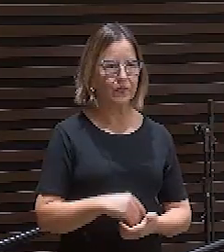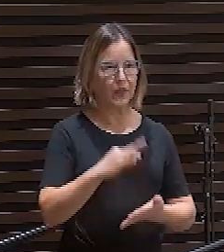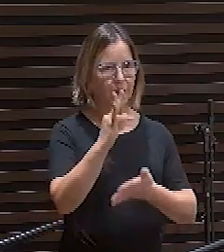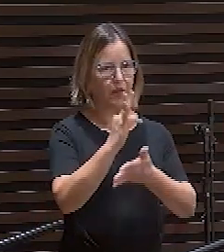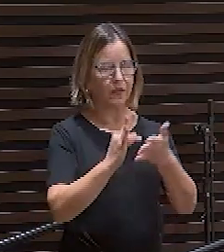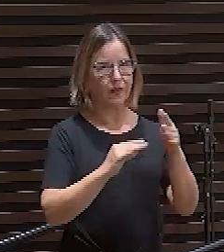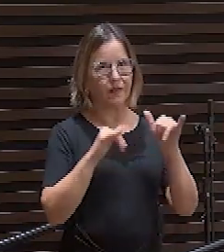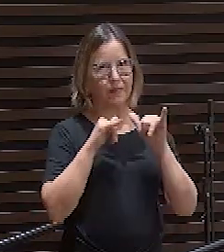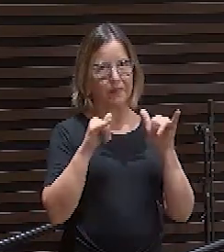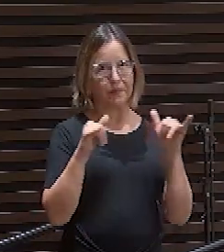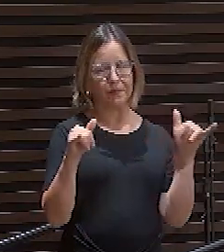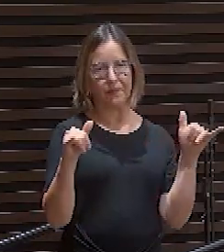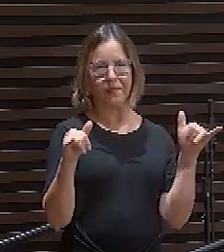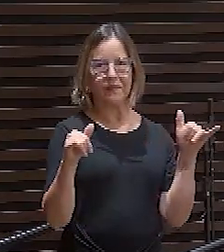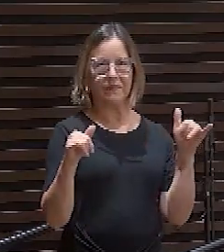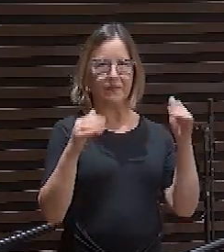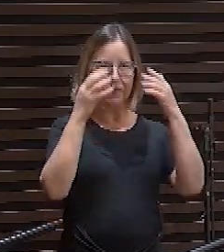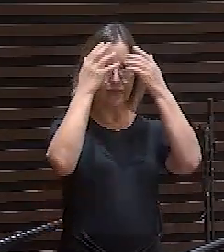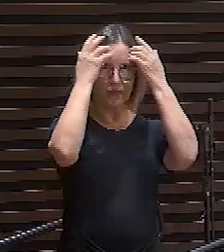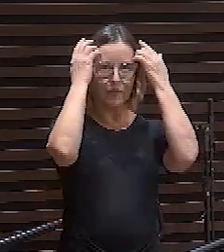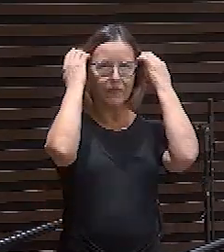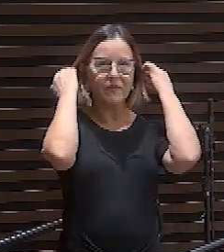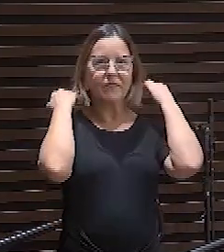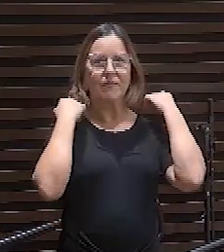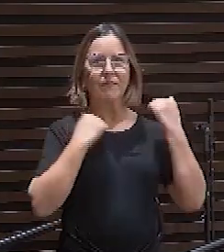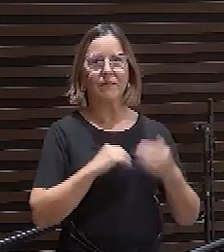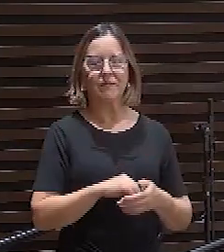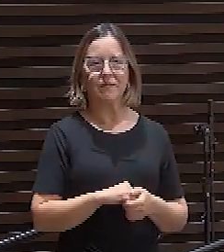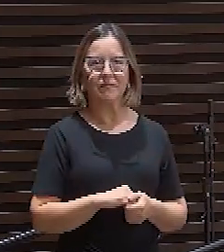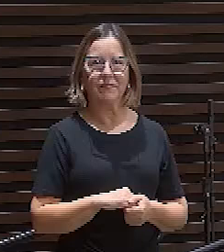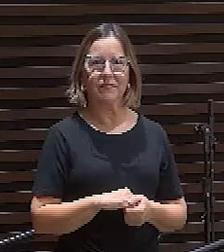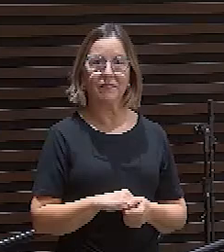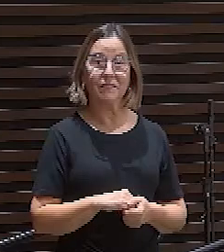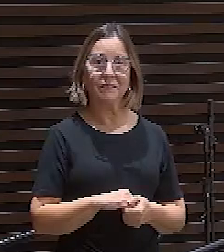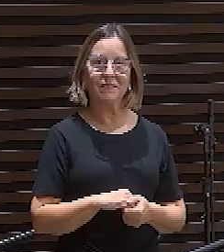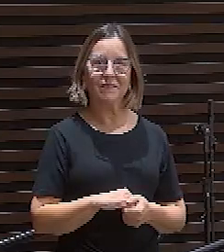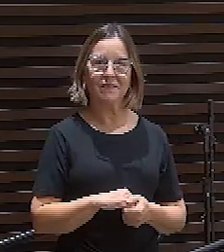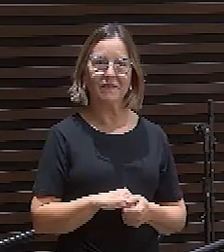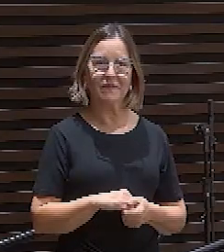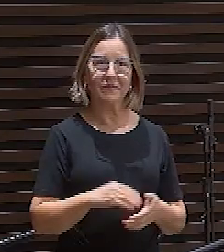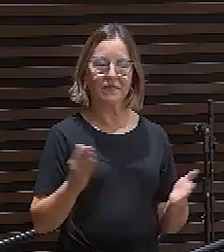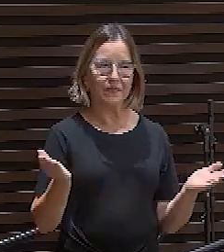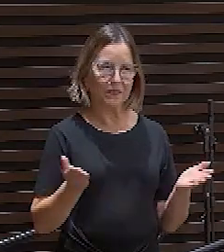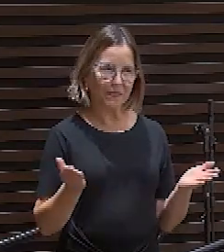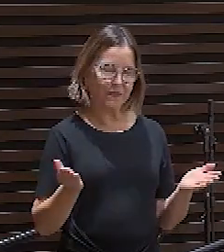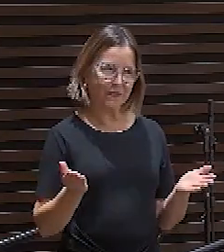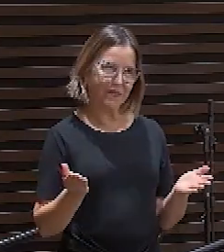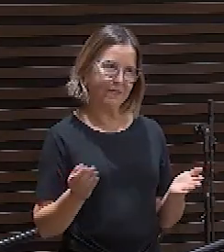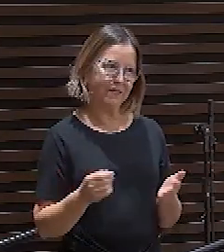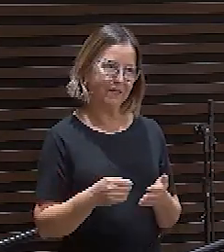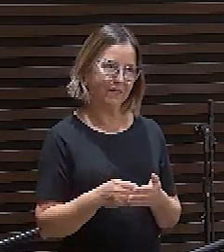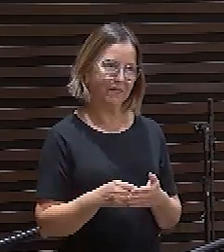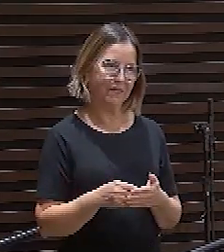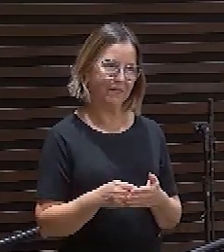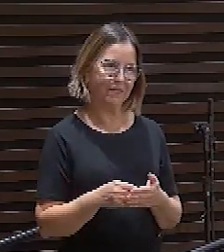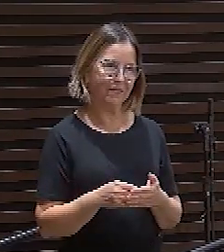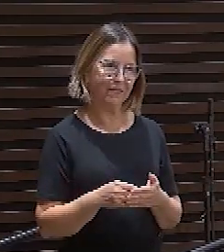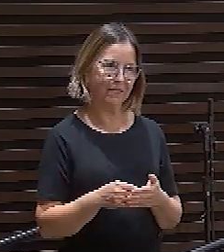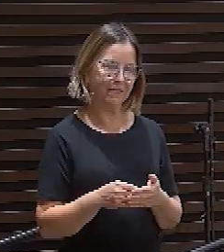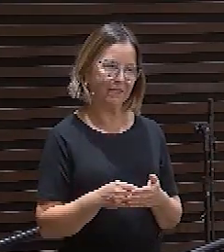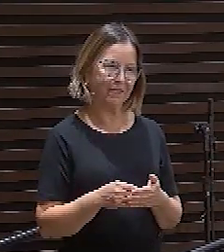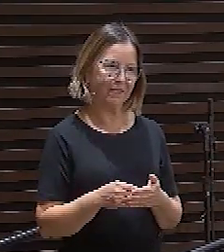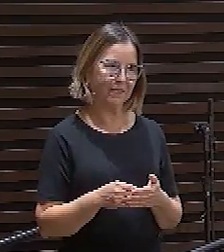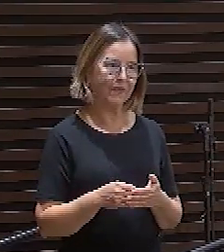assim, Atos 20, 32. Agora, pois, encomendo-vos ao Senhor e